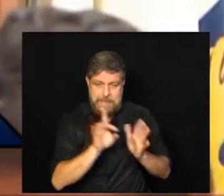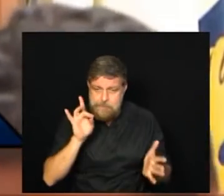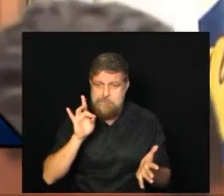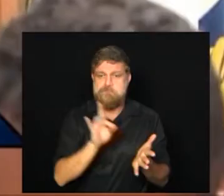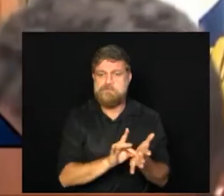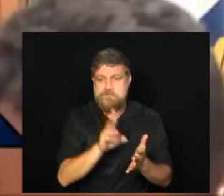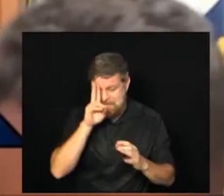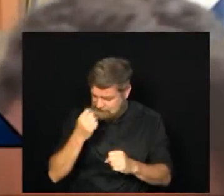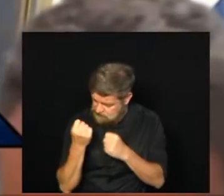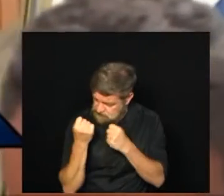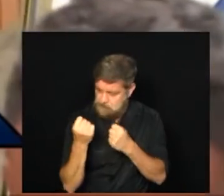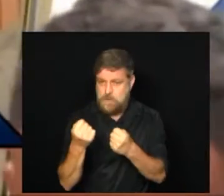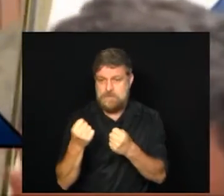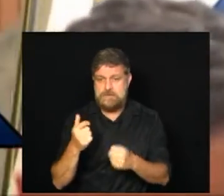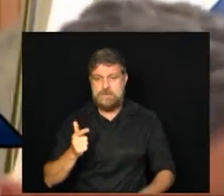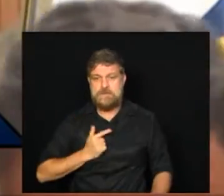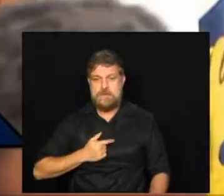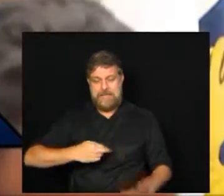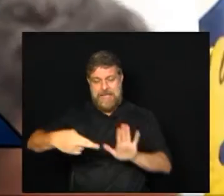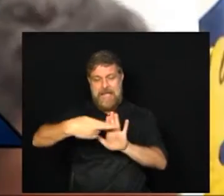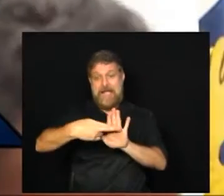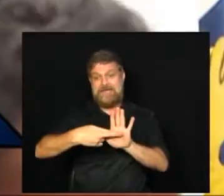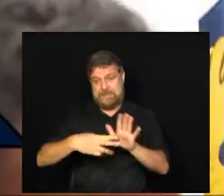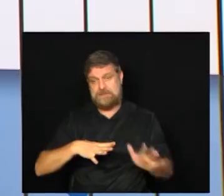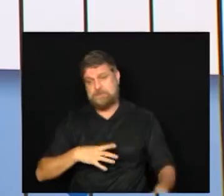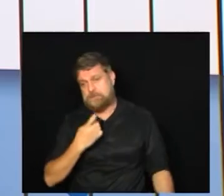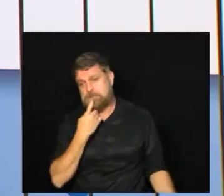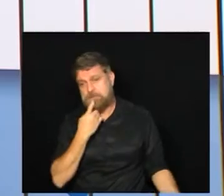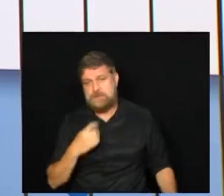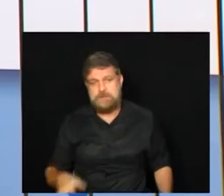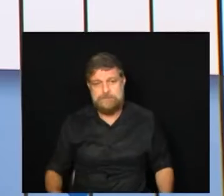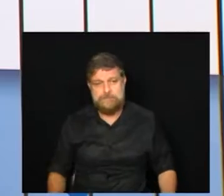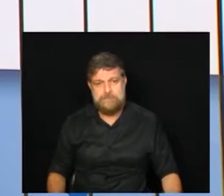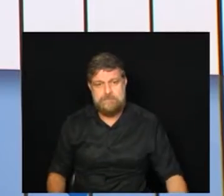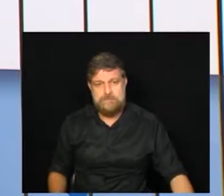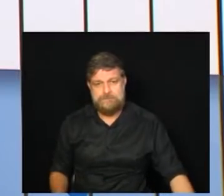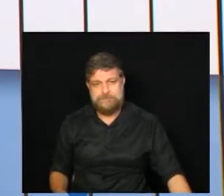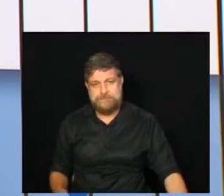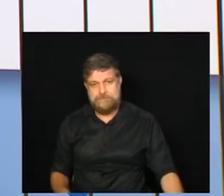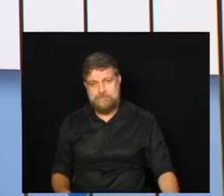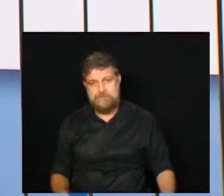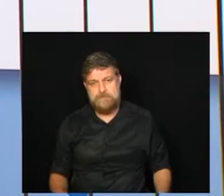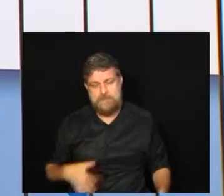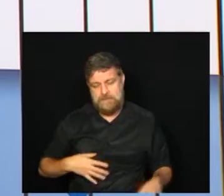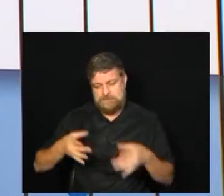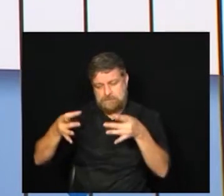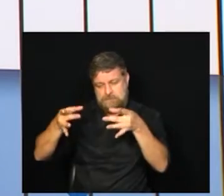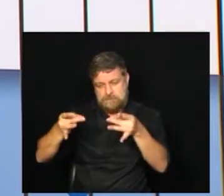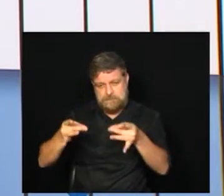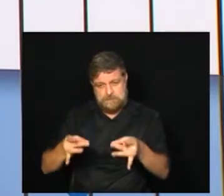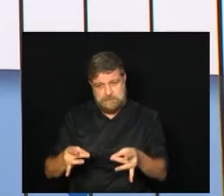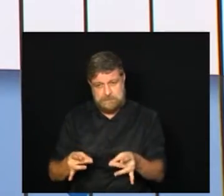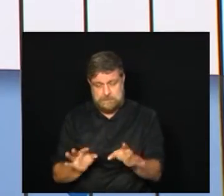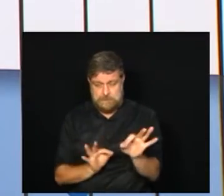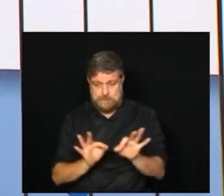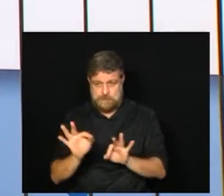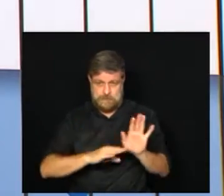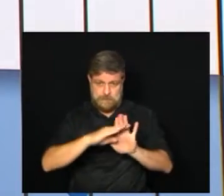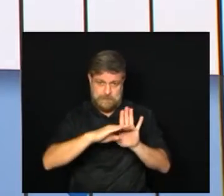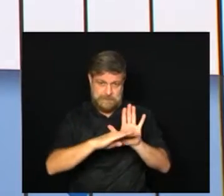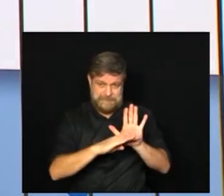força em relação ao ordenamento jurídico da cidade. Entre as especificações do projeto estão